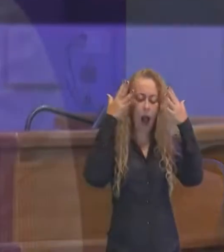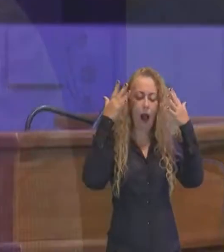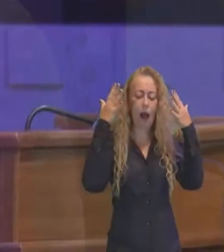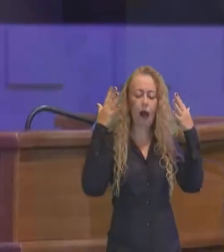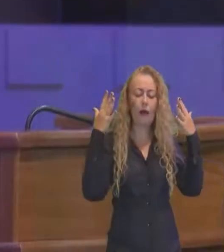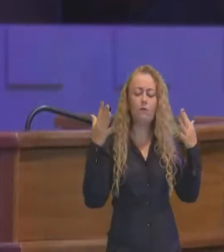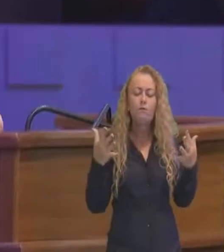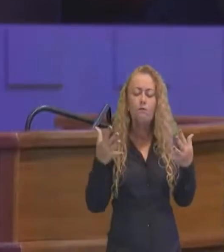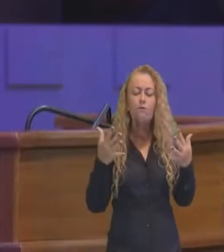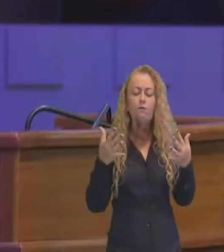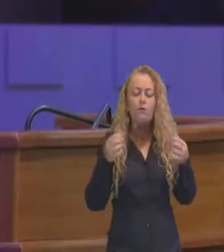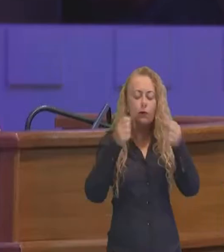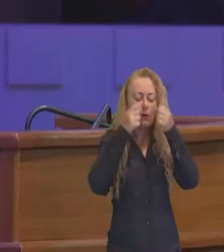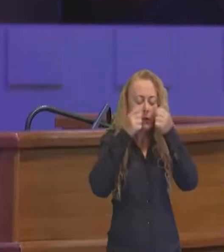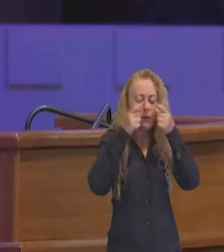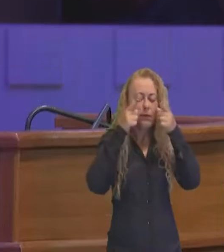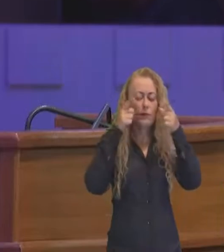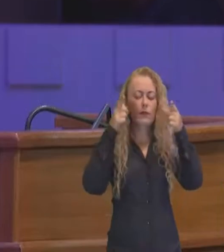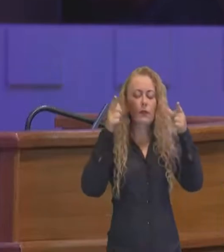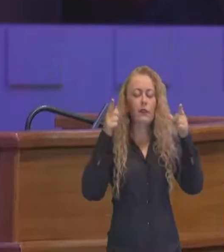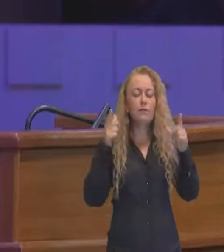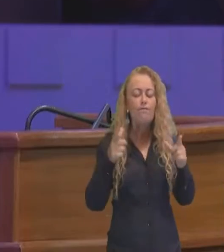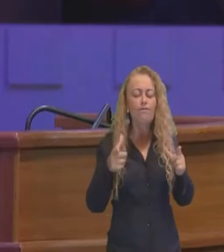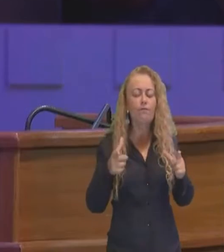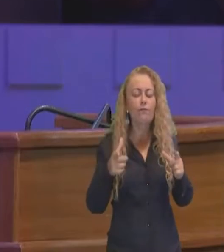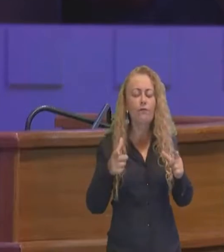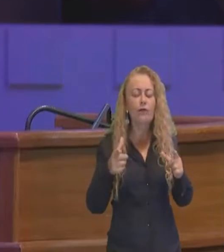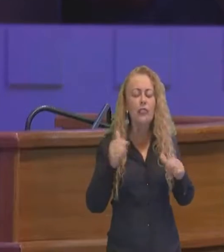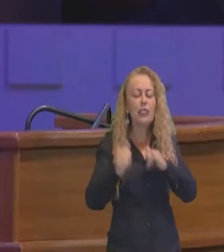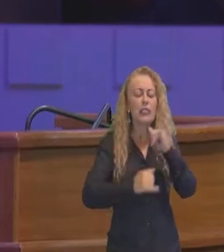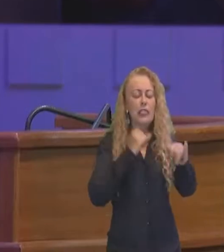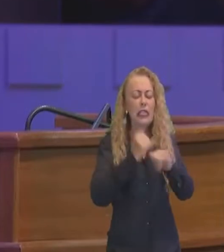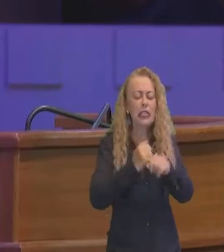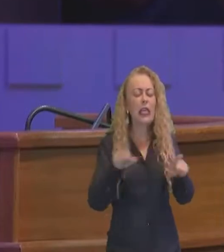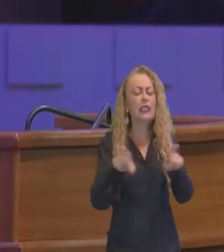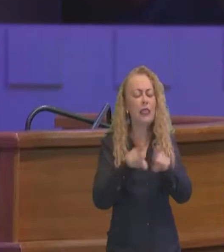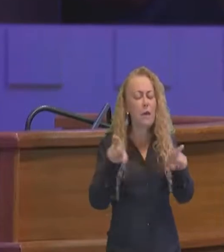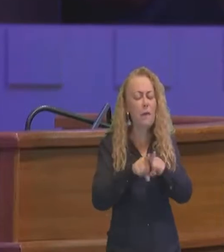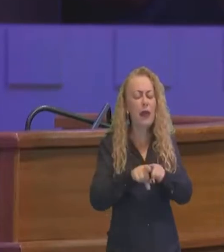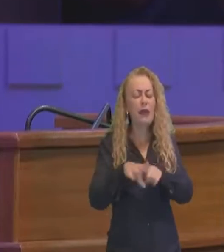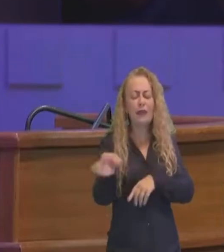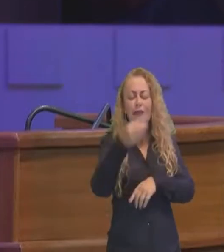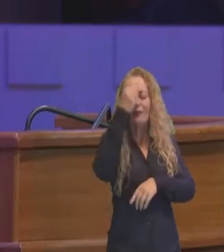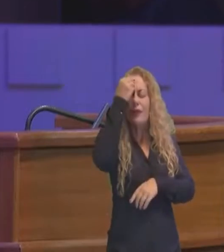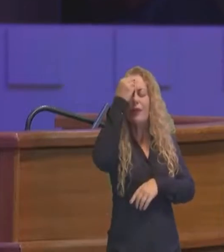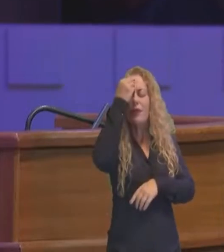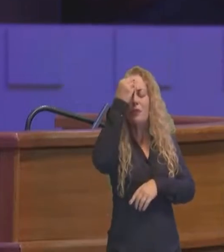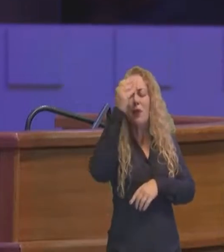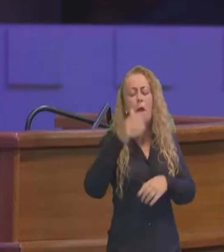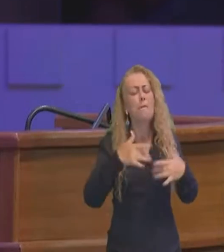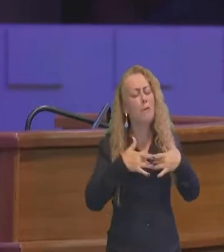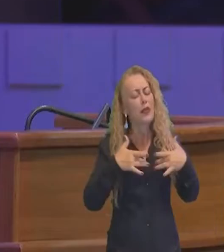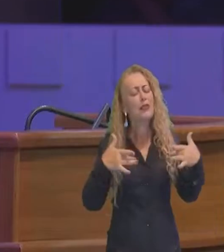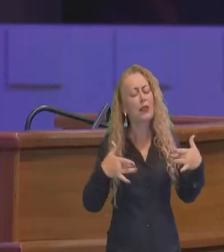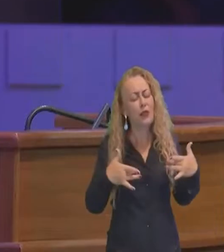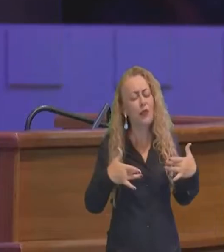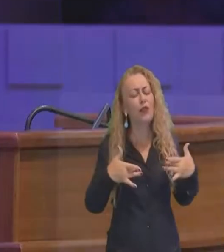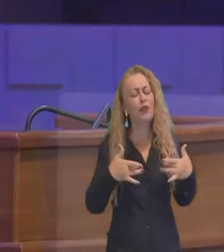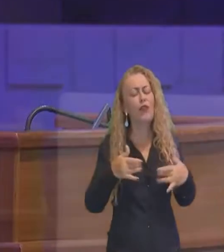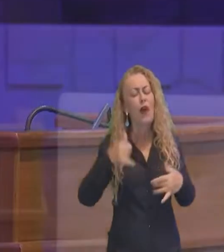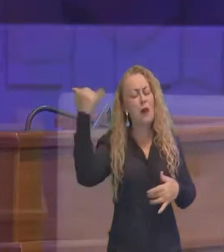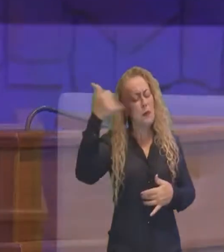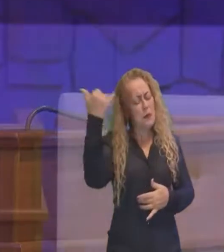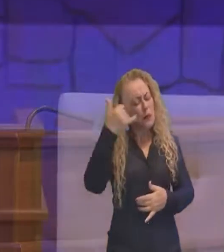aqui nesta noite e aqueles que nos assistem através da internet. Deus, por misericórdia, fale